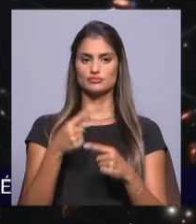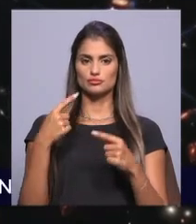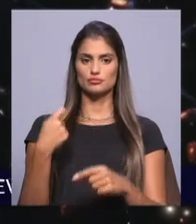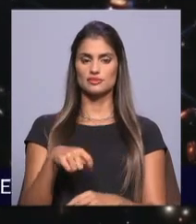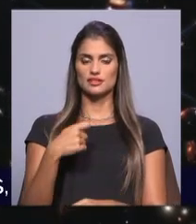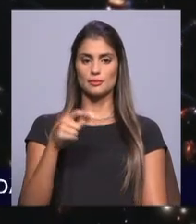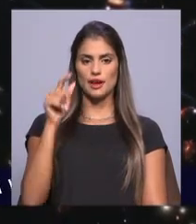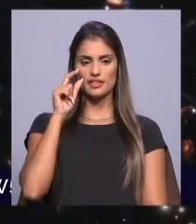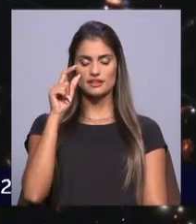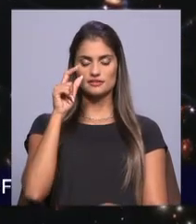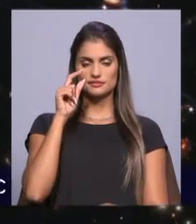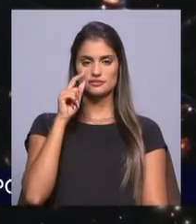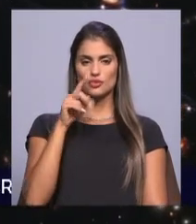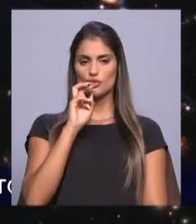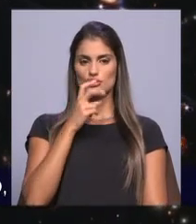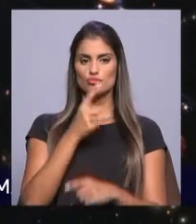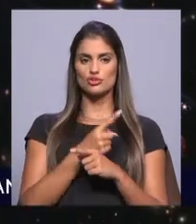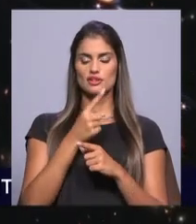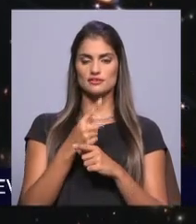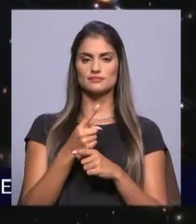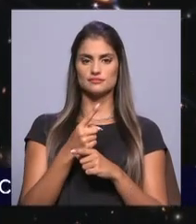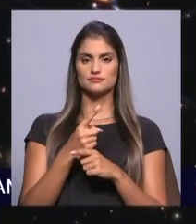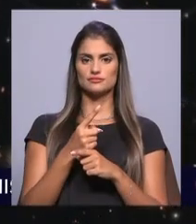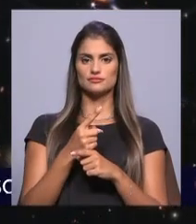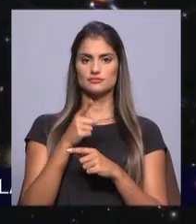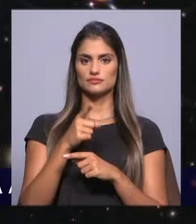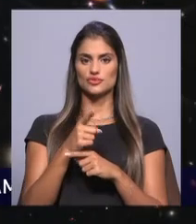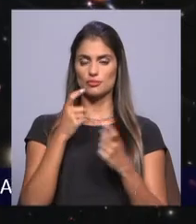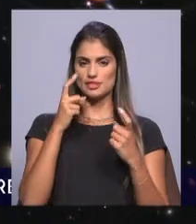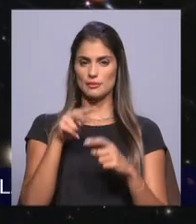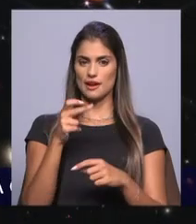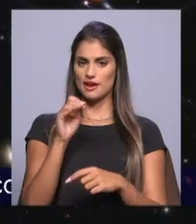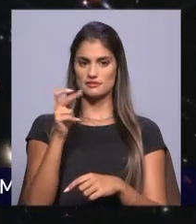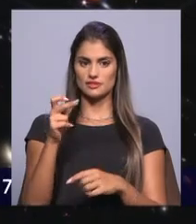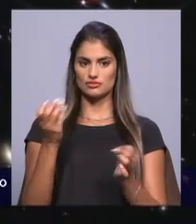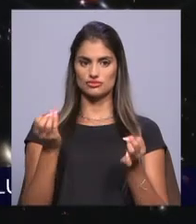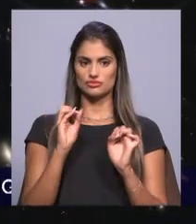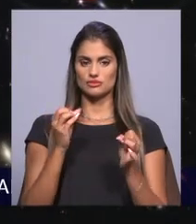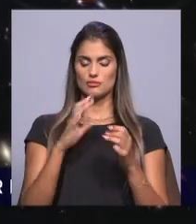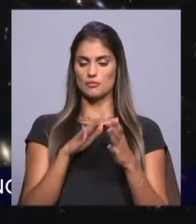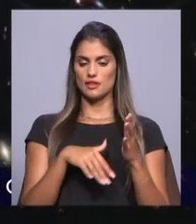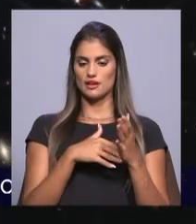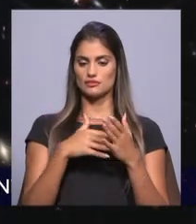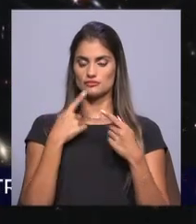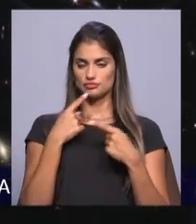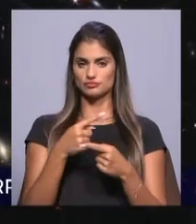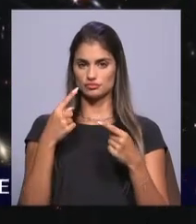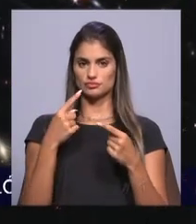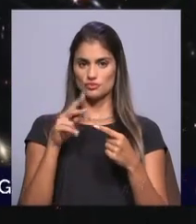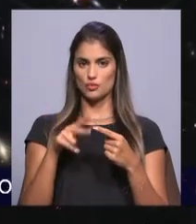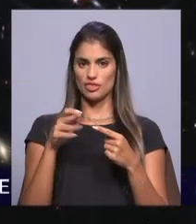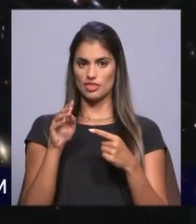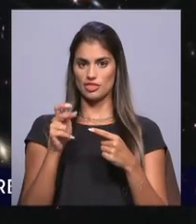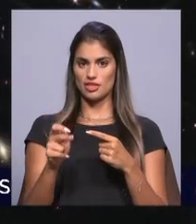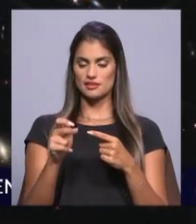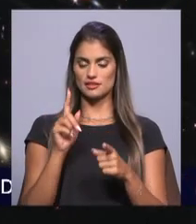presidente Joe Biden. Isto é muito curioso, porque não eram estes os planos da NASA. A NASA tinha como plano revelar tudo no mesmo dia, mas